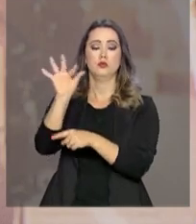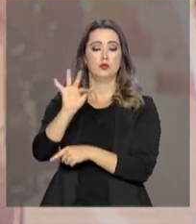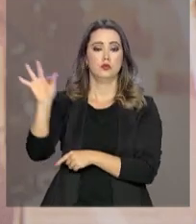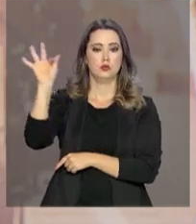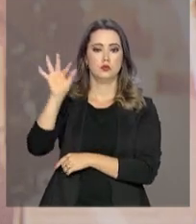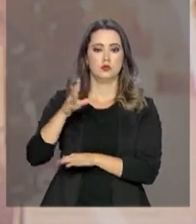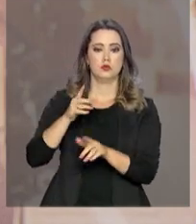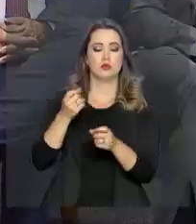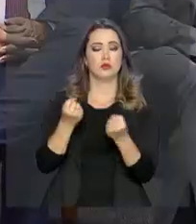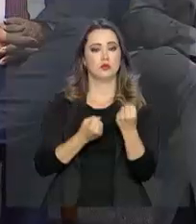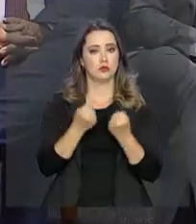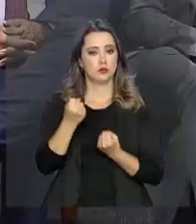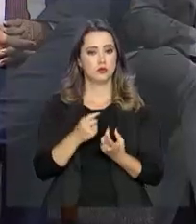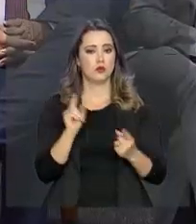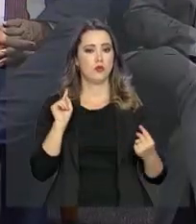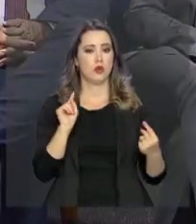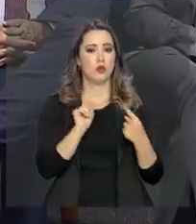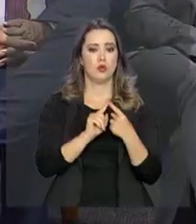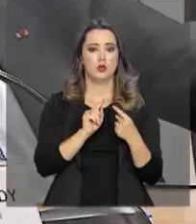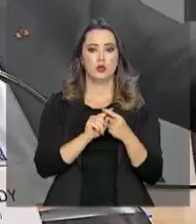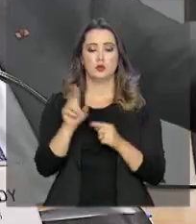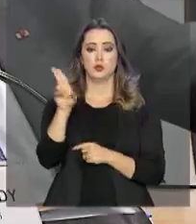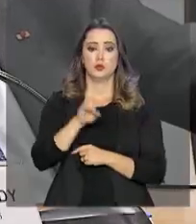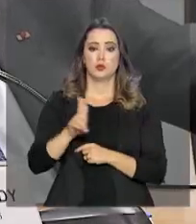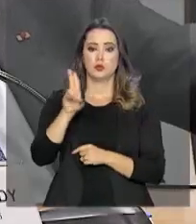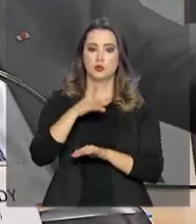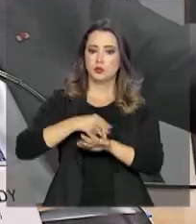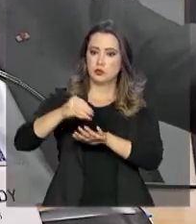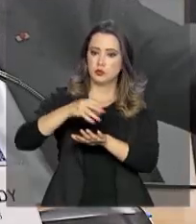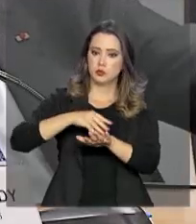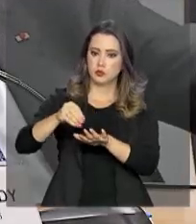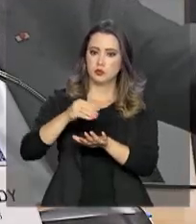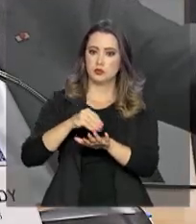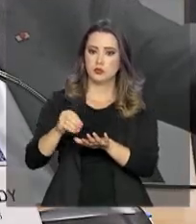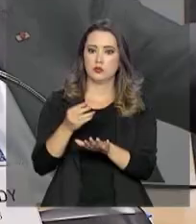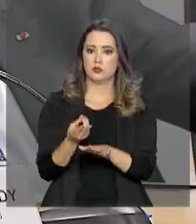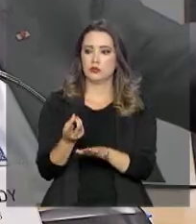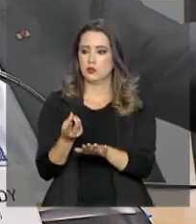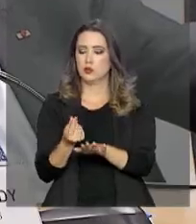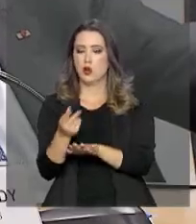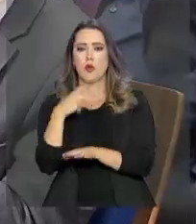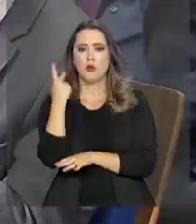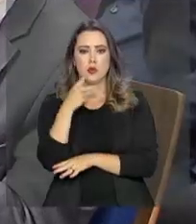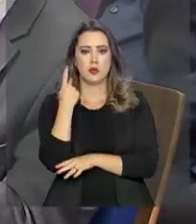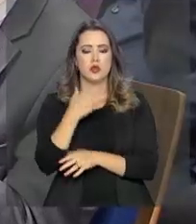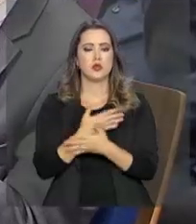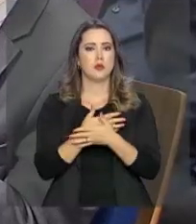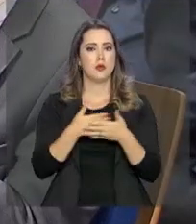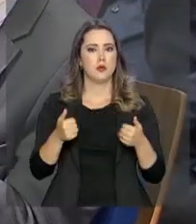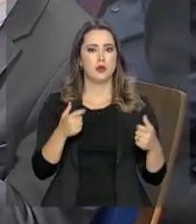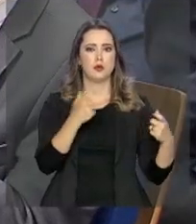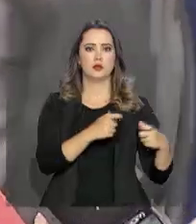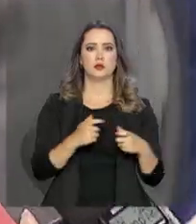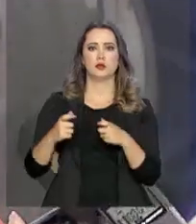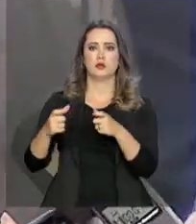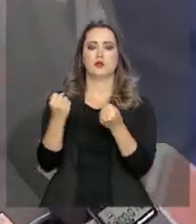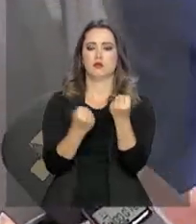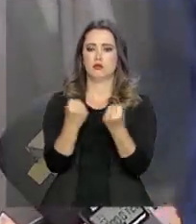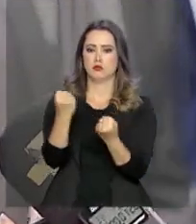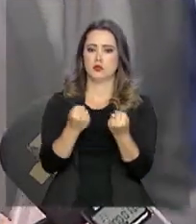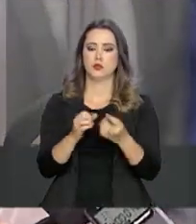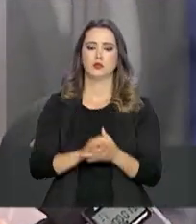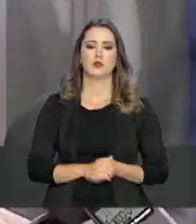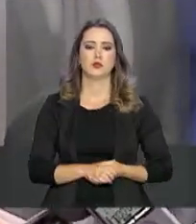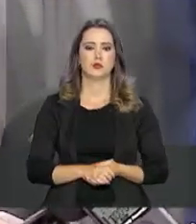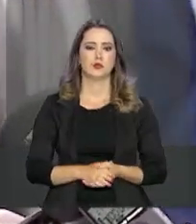de trânsito o objetivo é usar essas informações para investir em políticas para a melhoria do trânsito os dados